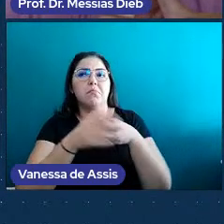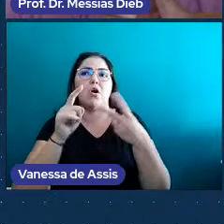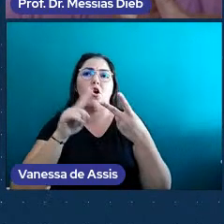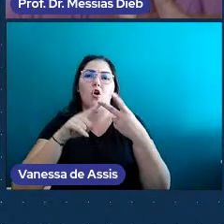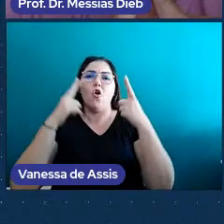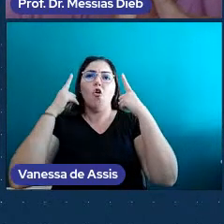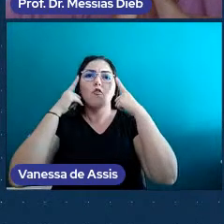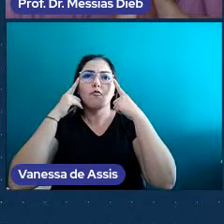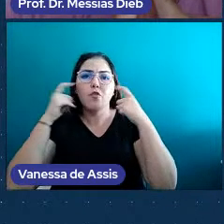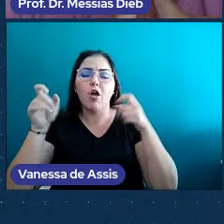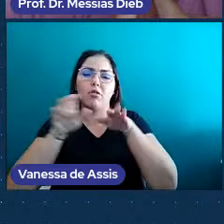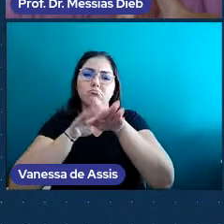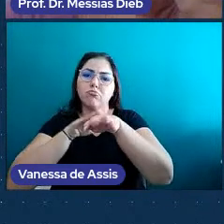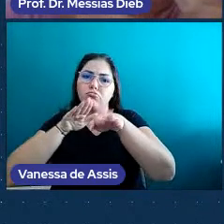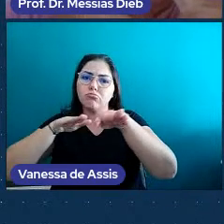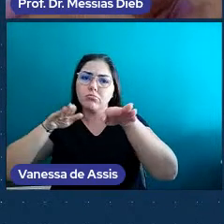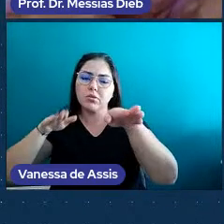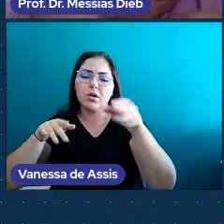violência